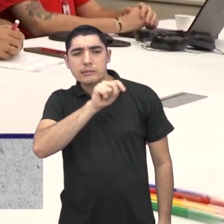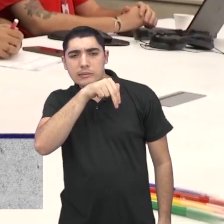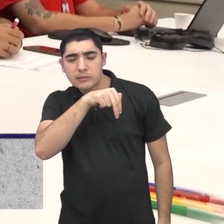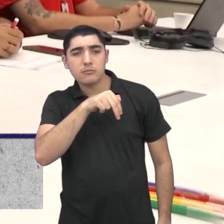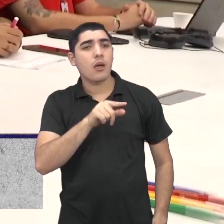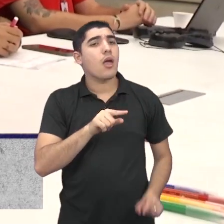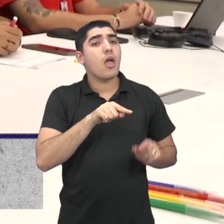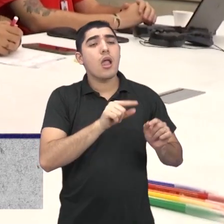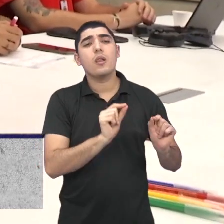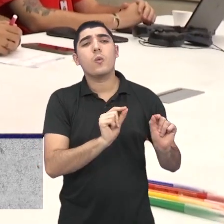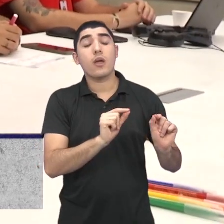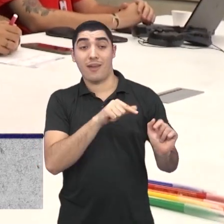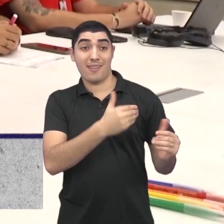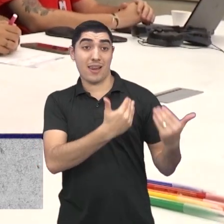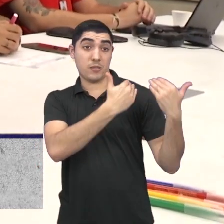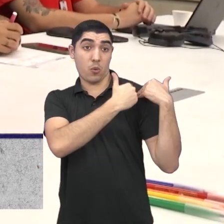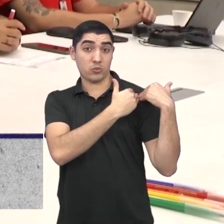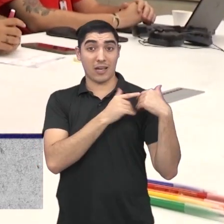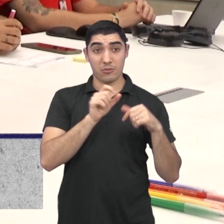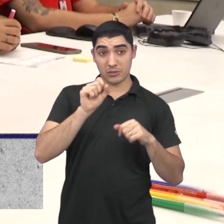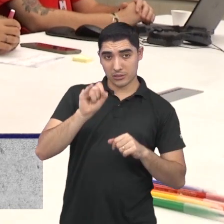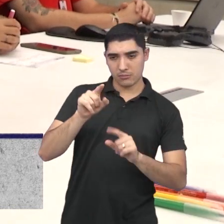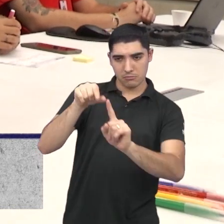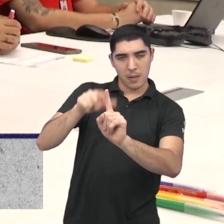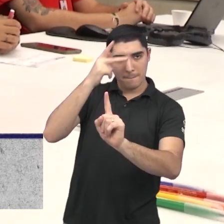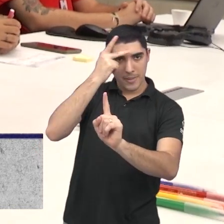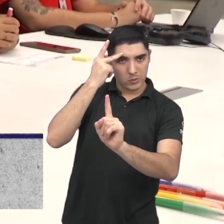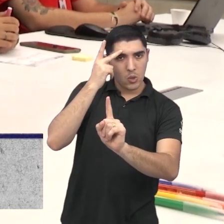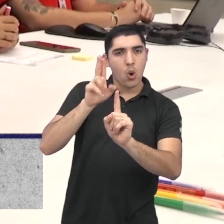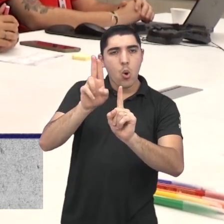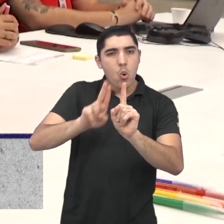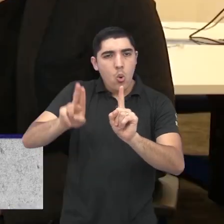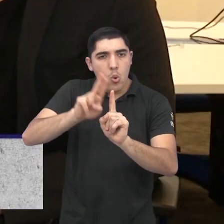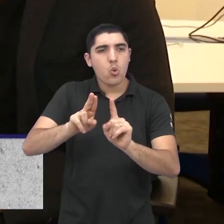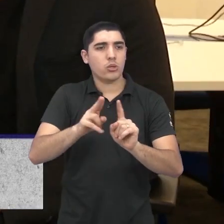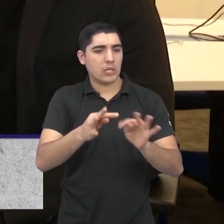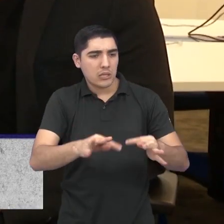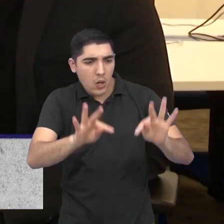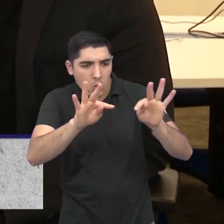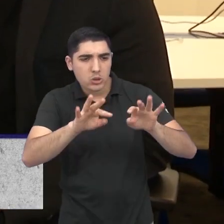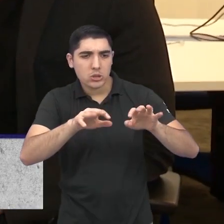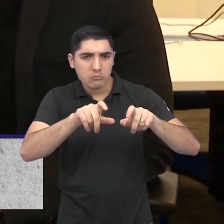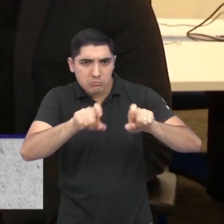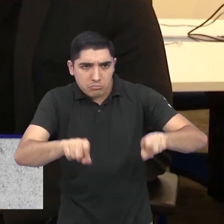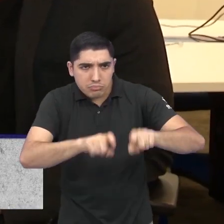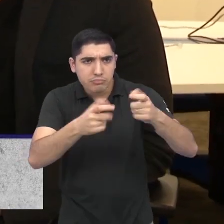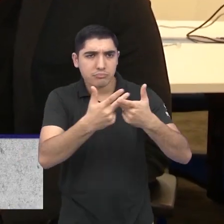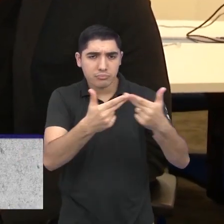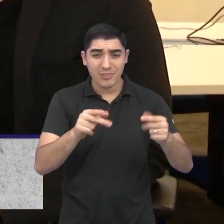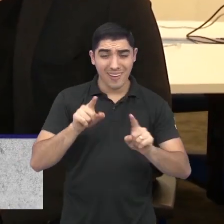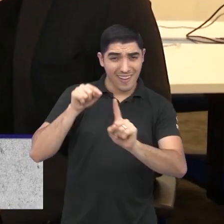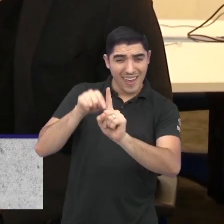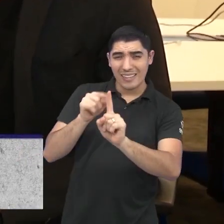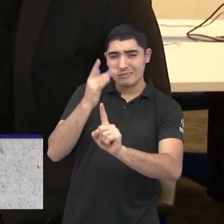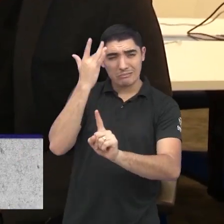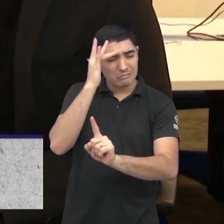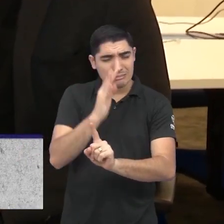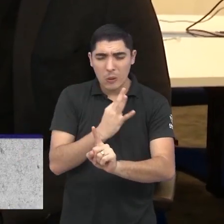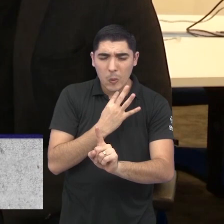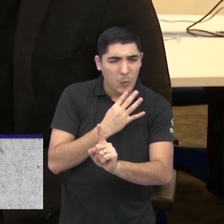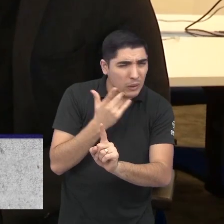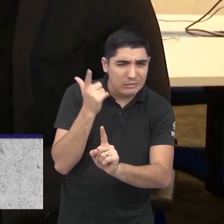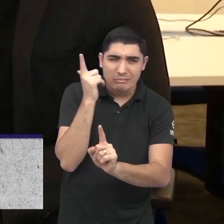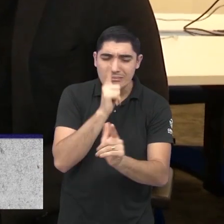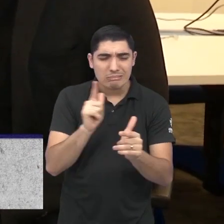por garantir que as necessidades do usuário, as dores que ele sente, que tudo isso seja